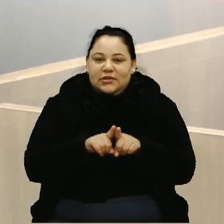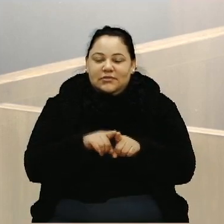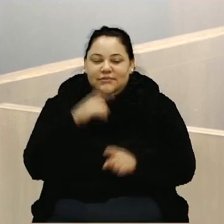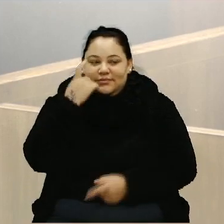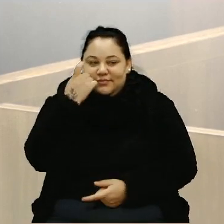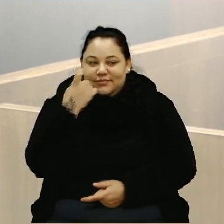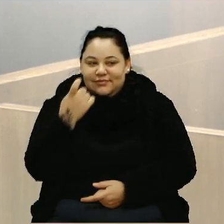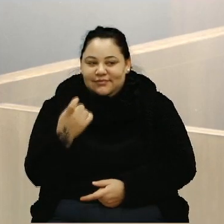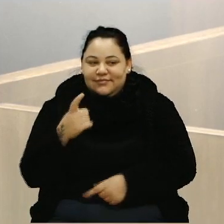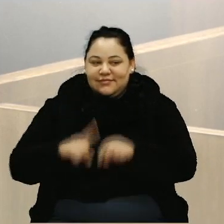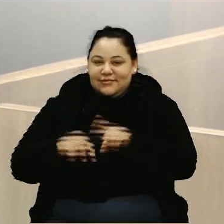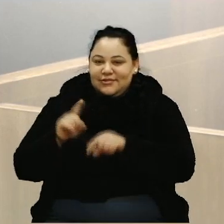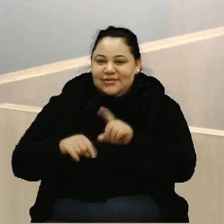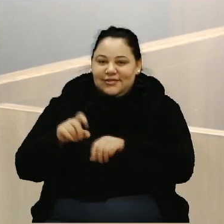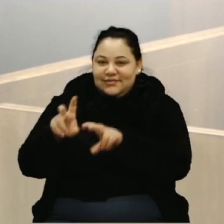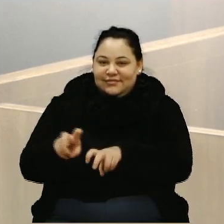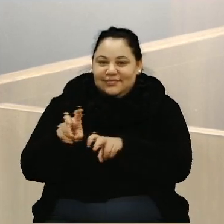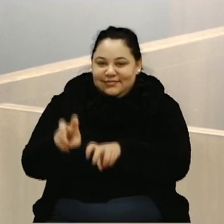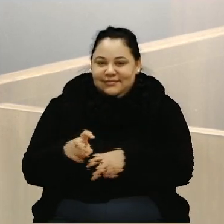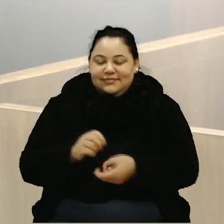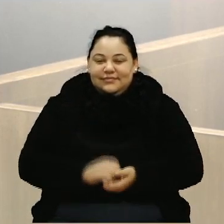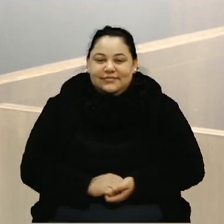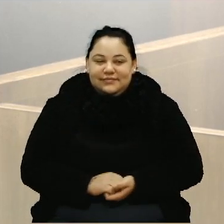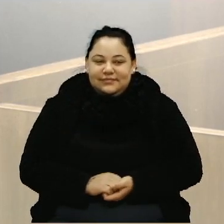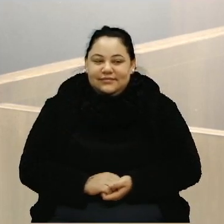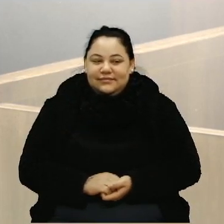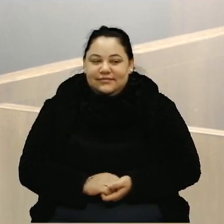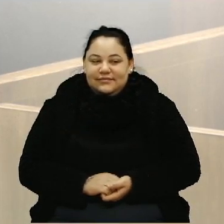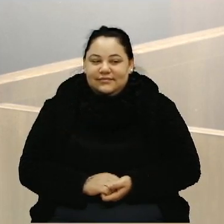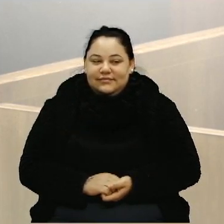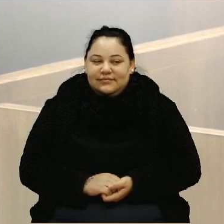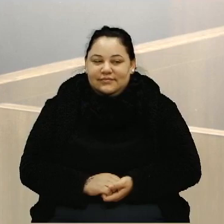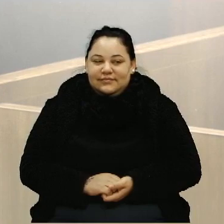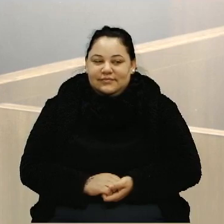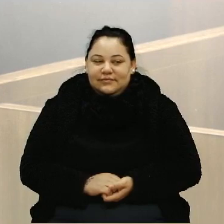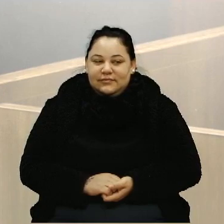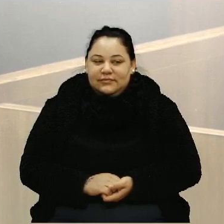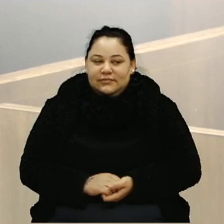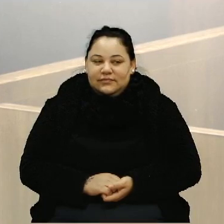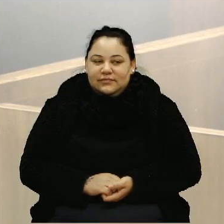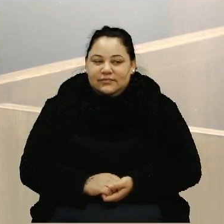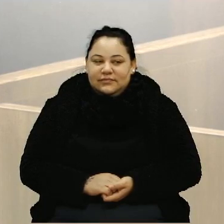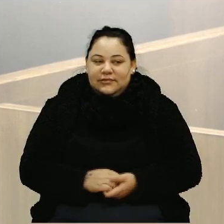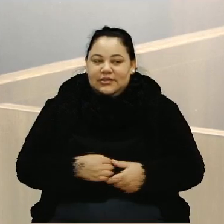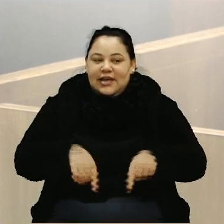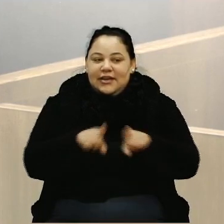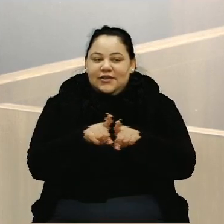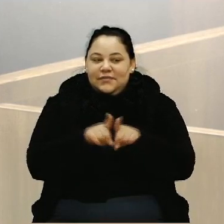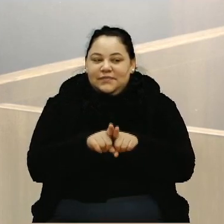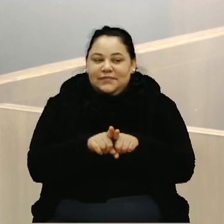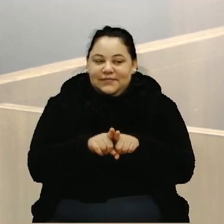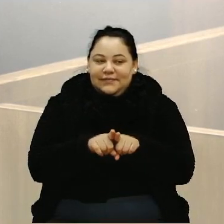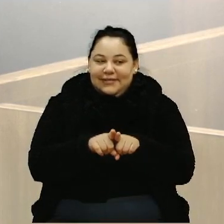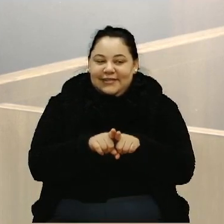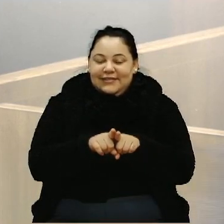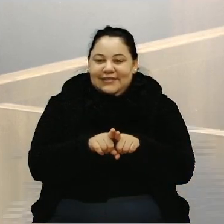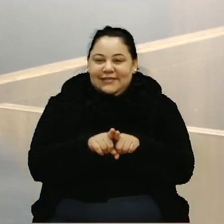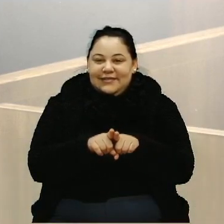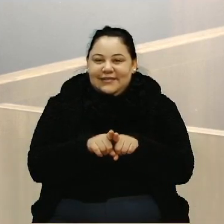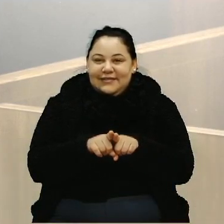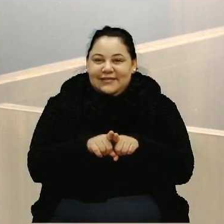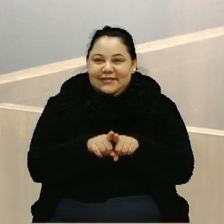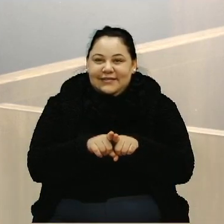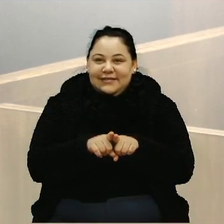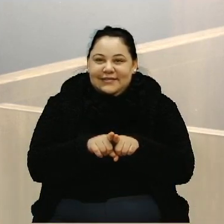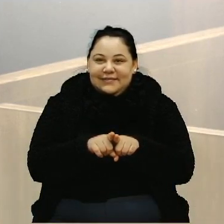rurais, né? E os Catuços começaram com peru de corte e logo se especializaram nas matrizes da